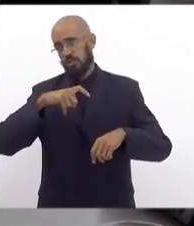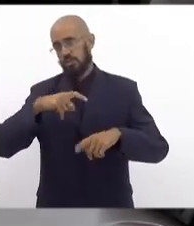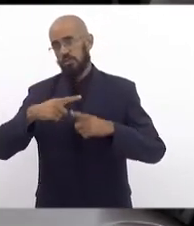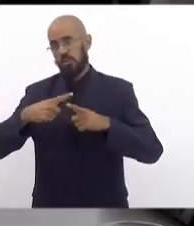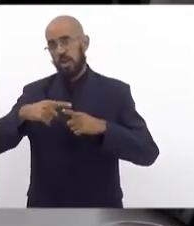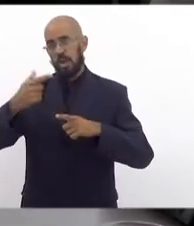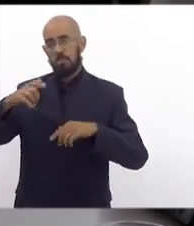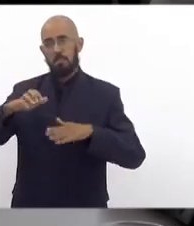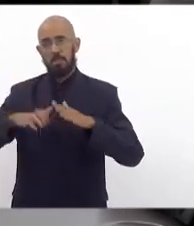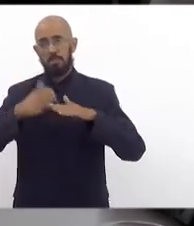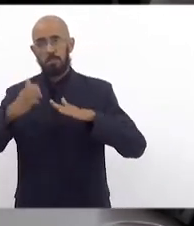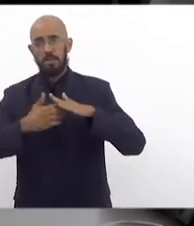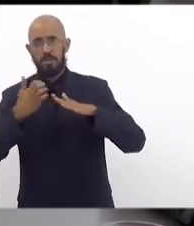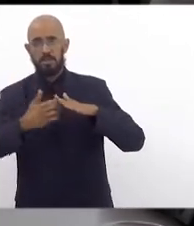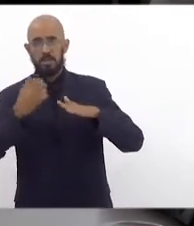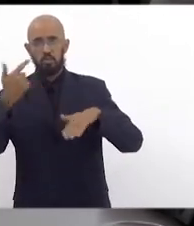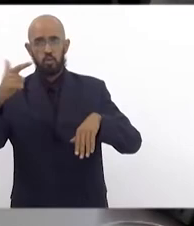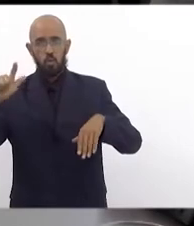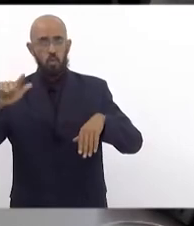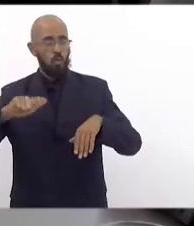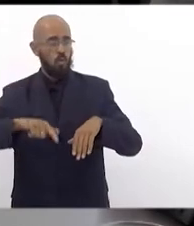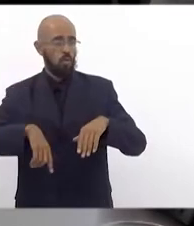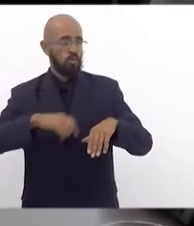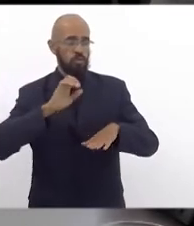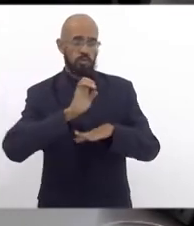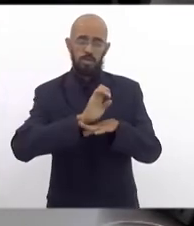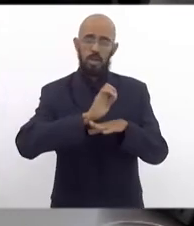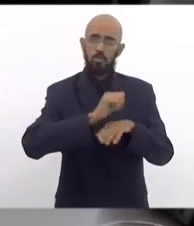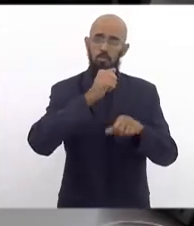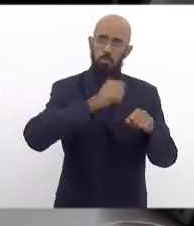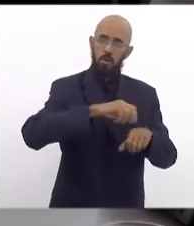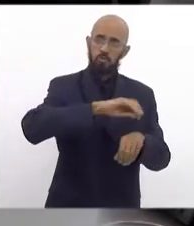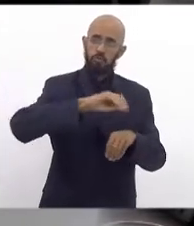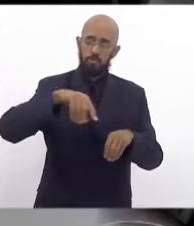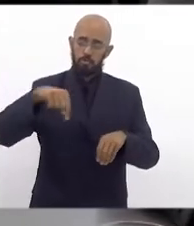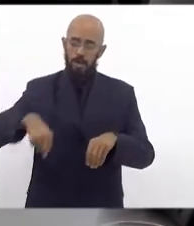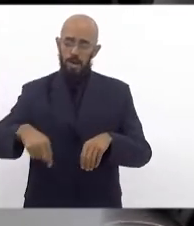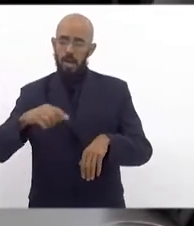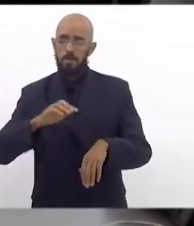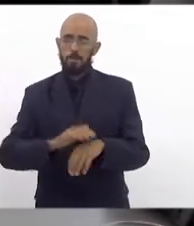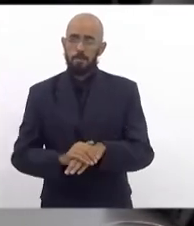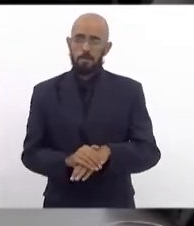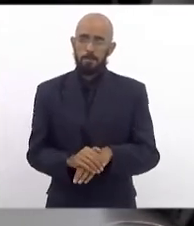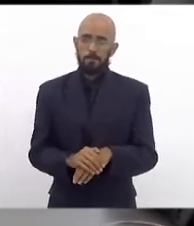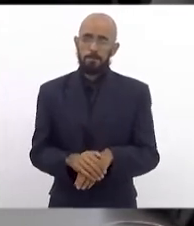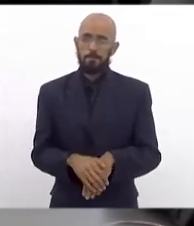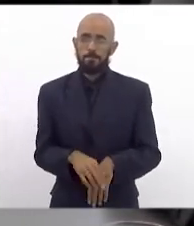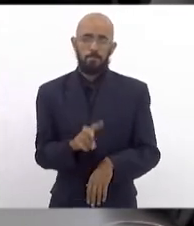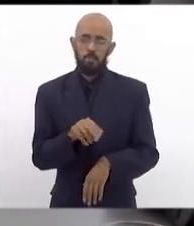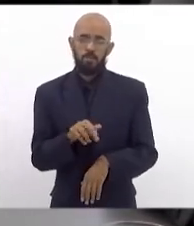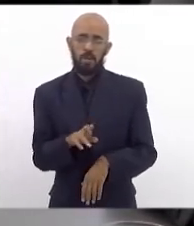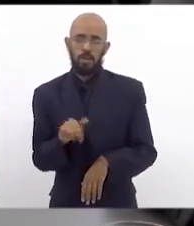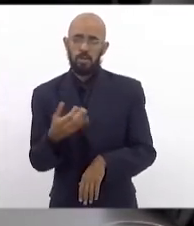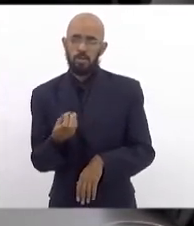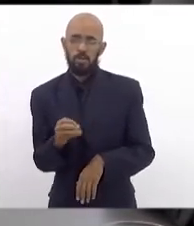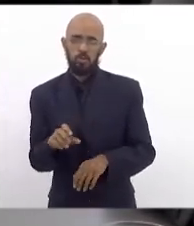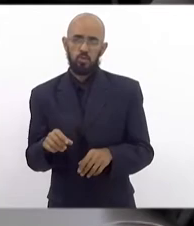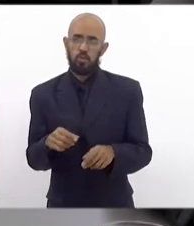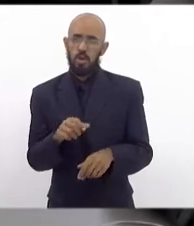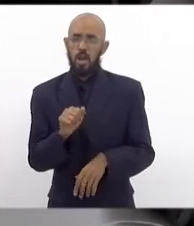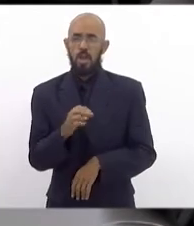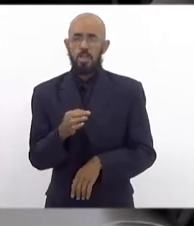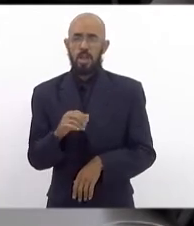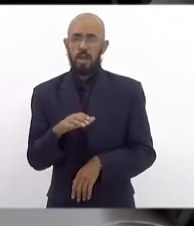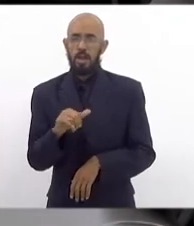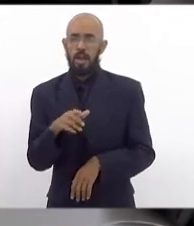instalar no Rio de Janeiro criando três estabelecimentos o industrial que tá na lei ou Varejista para definir preço e o atacadista para